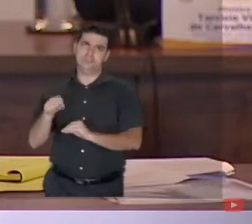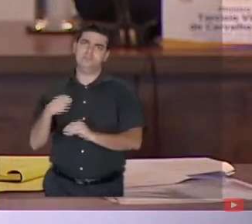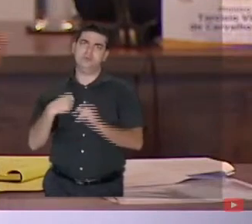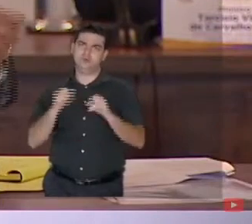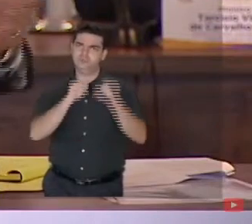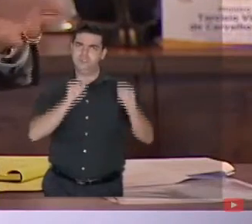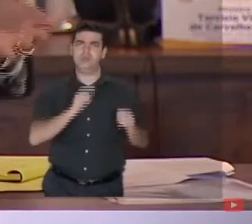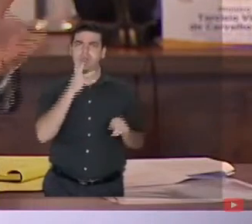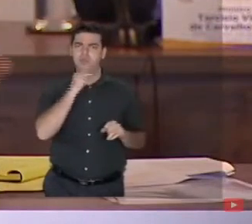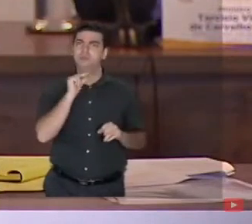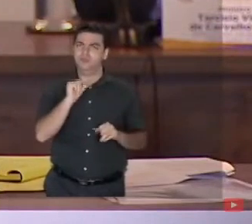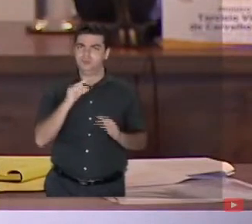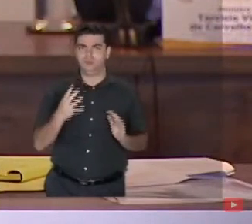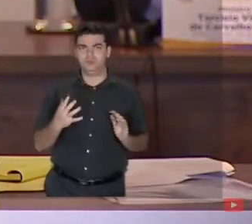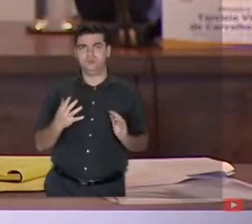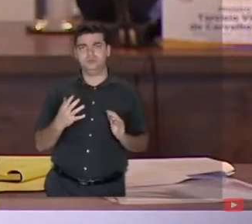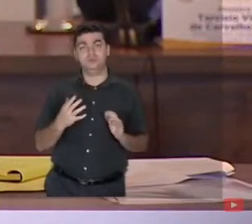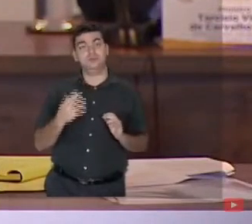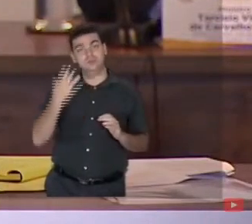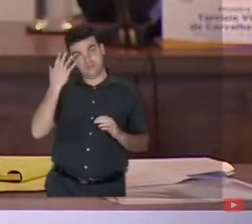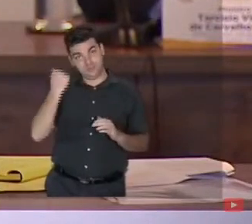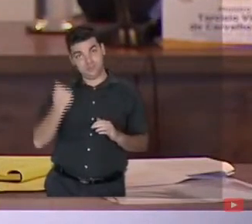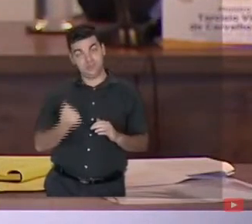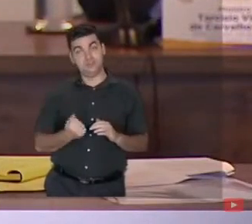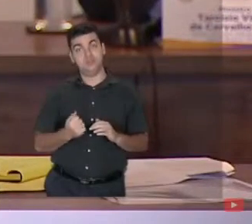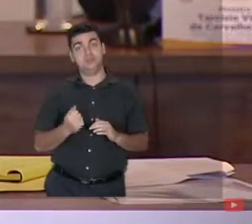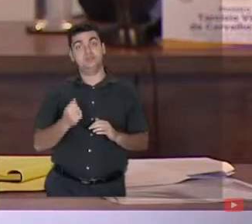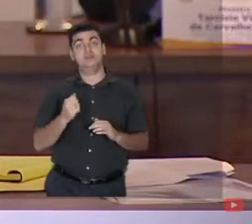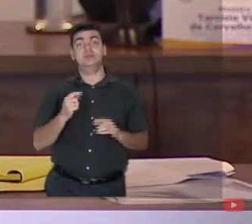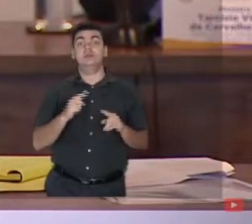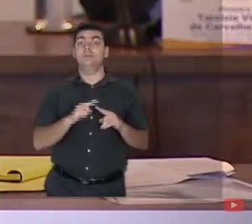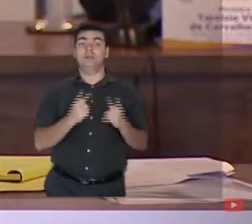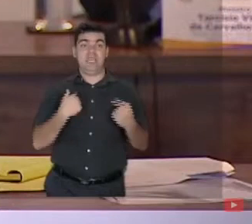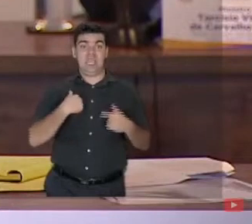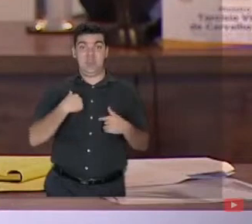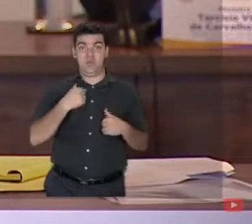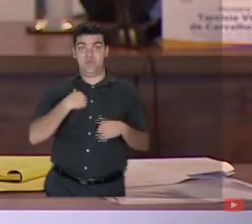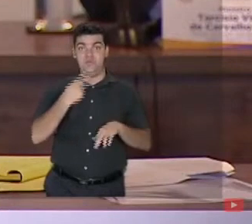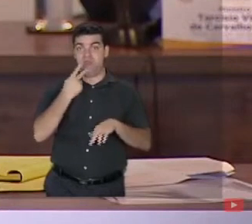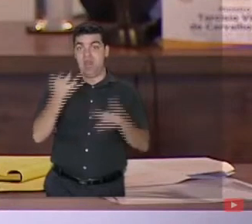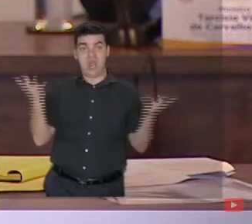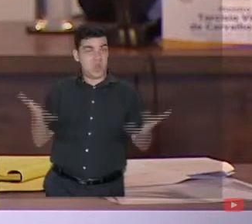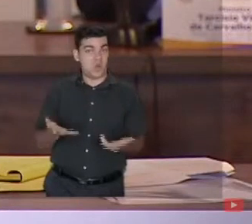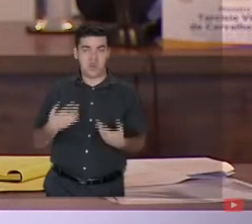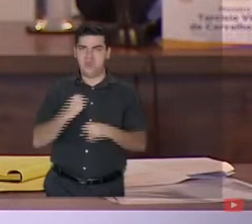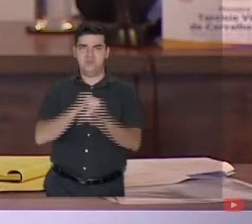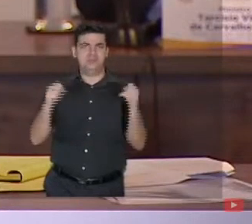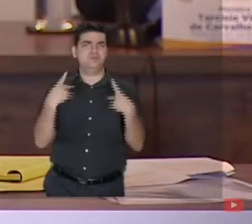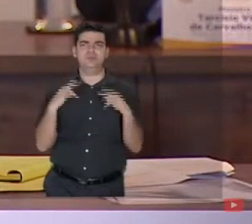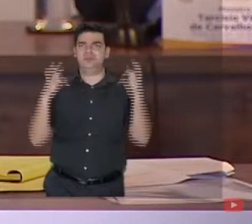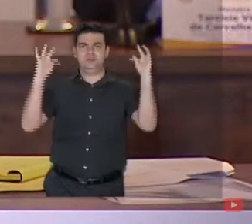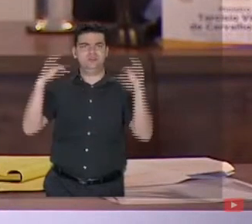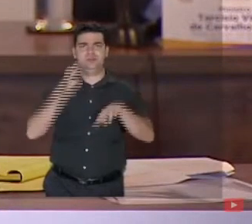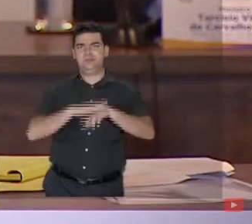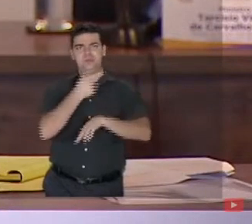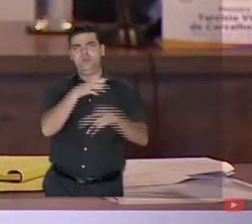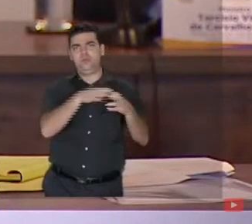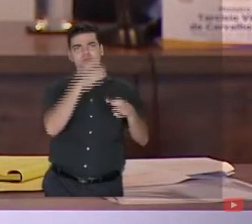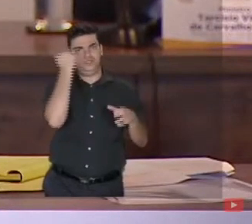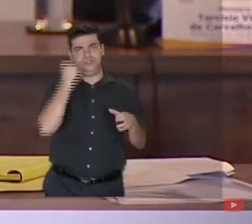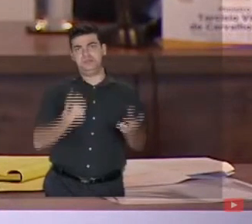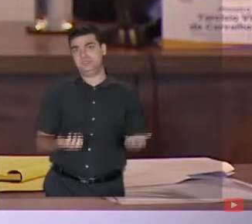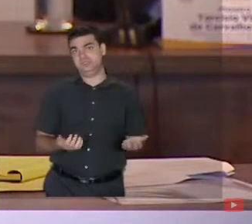o sistema a ponto de causar o dano que ocorreu. Mas eu também não posso ter certeza disso agora. Para o segundo turno vai ter alguma alteração